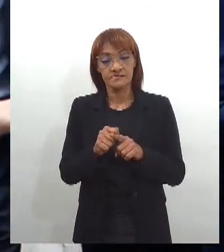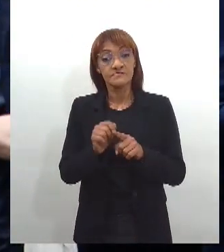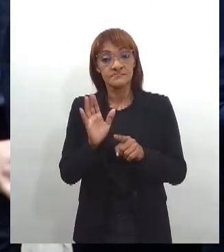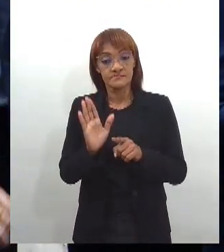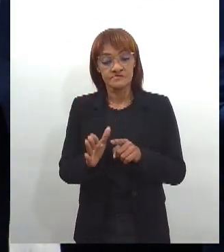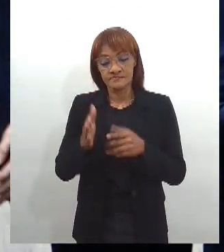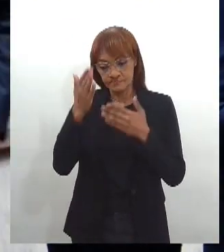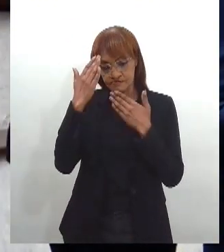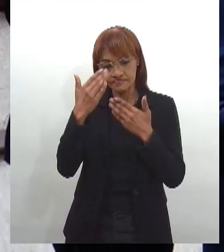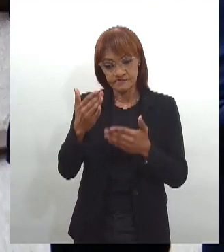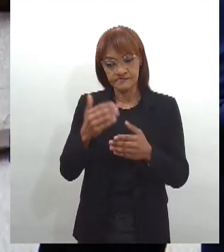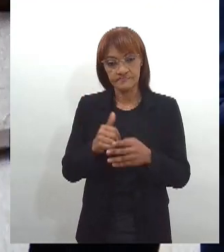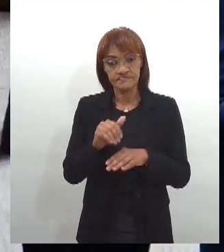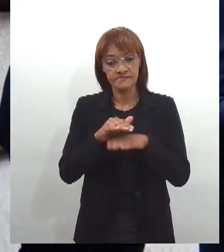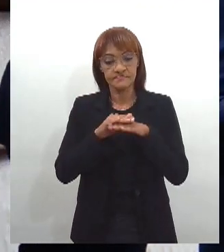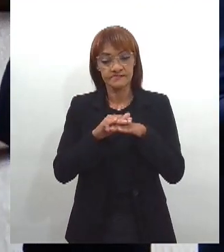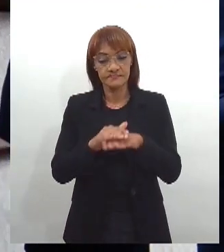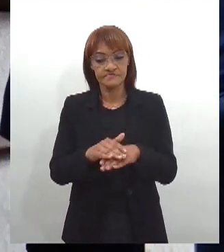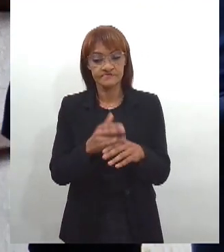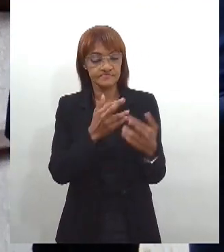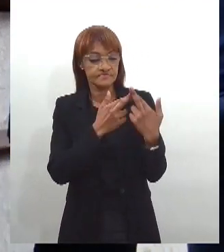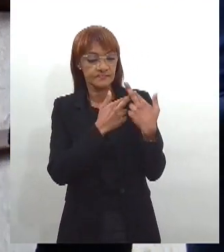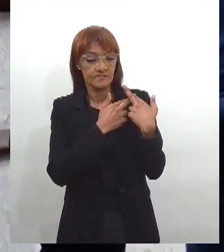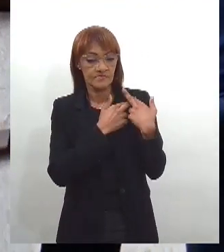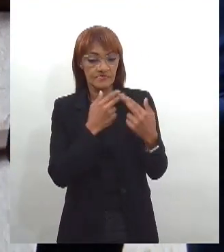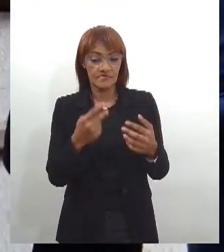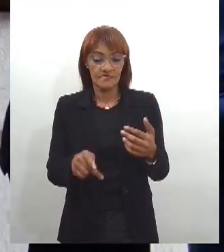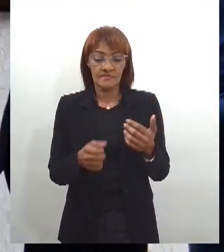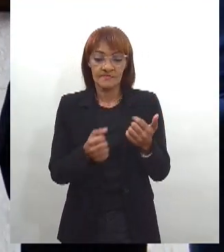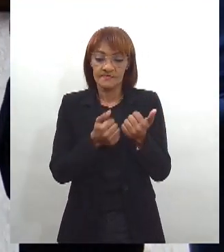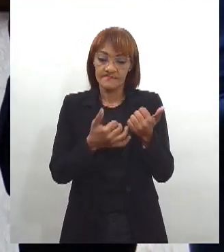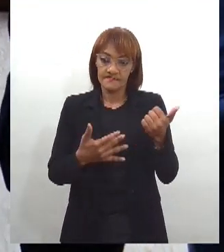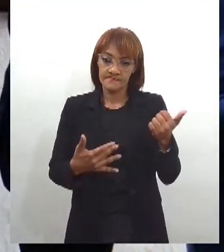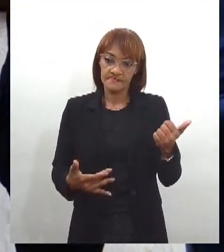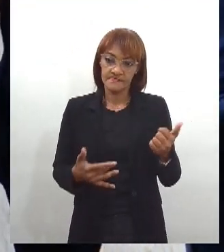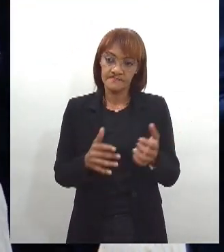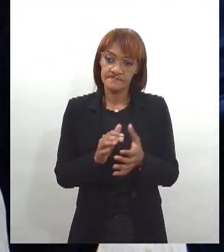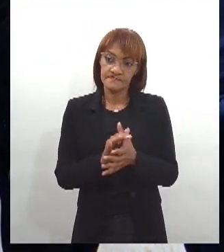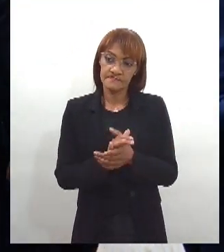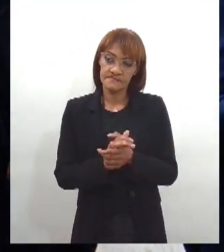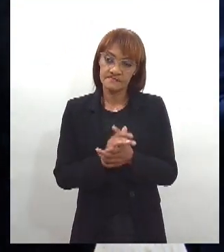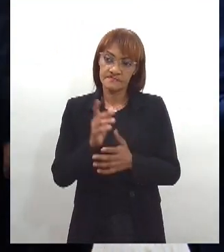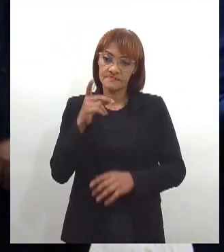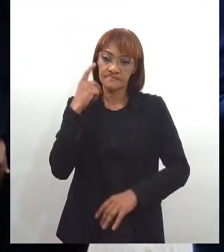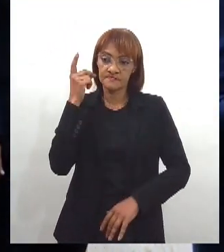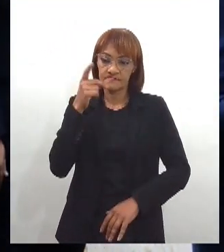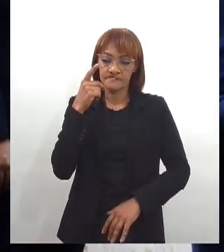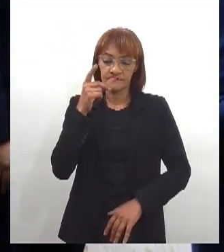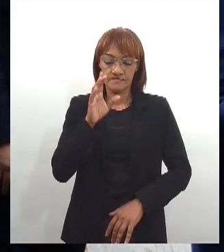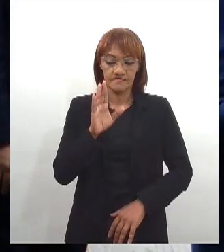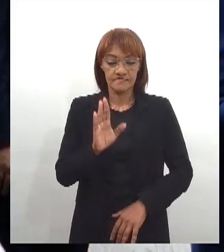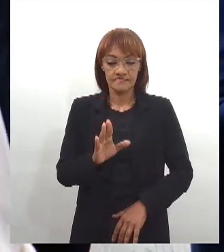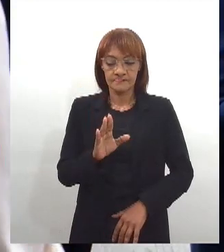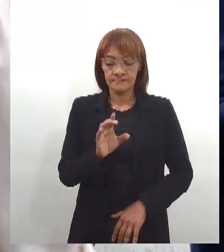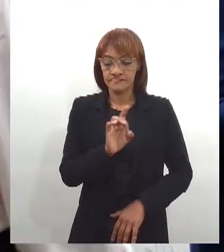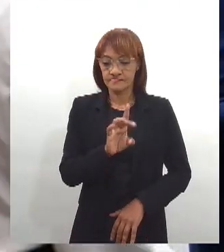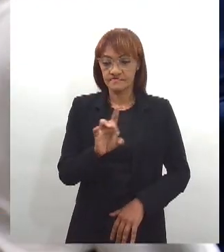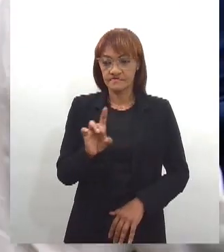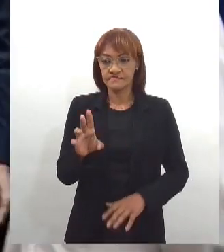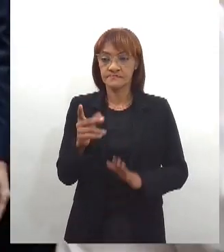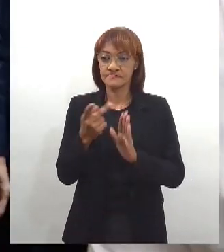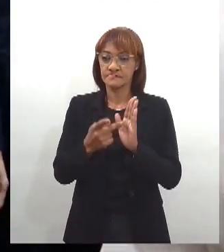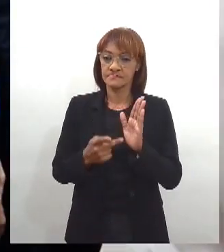dizer também do compromisso dessa mesa diretora, da presidência, do deputado Jefferson Dado com os projetos dos deputados, com o projeto do governo, né,